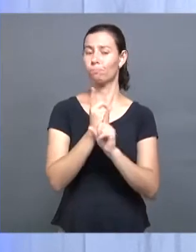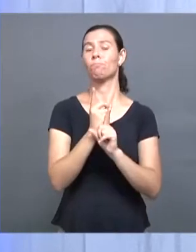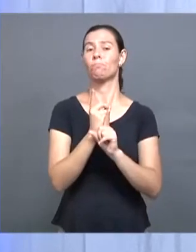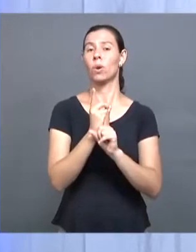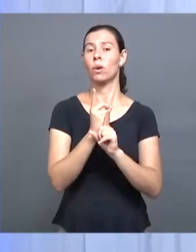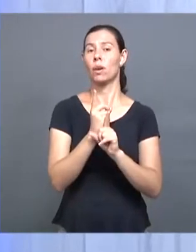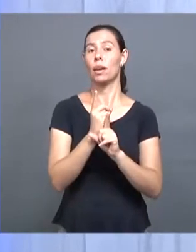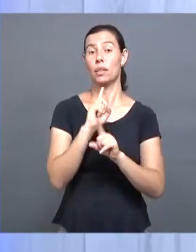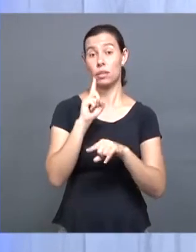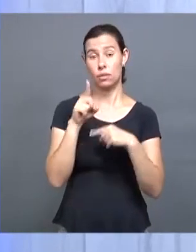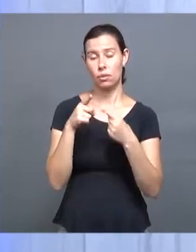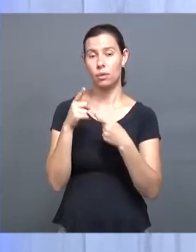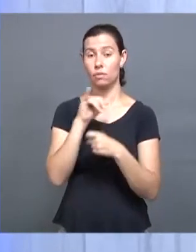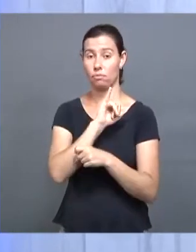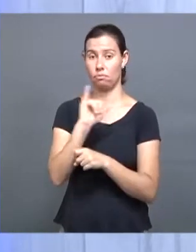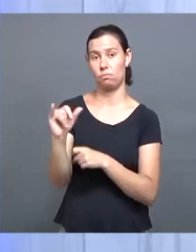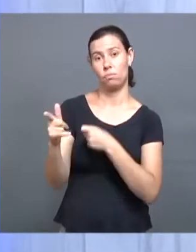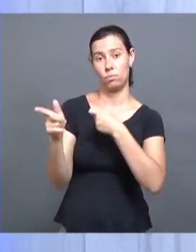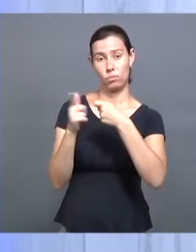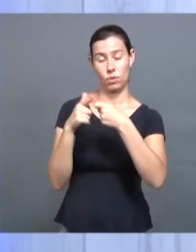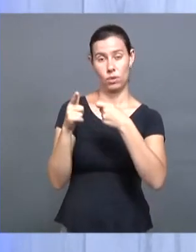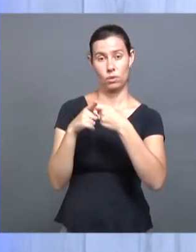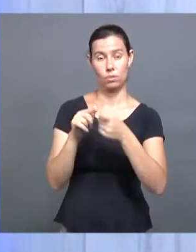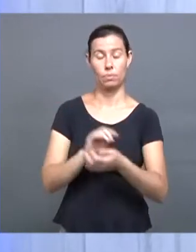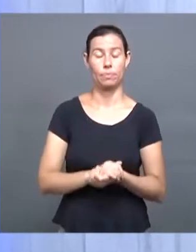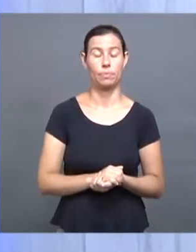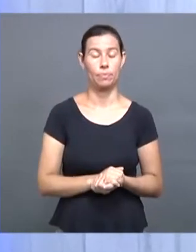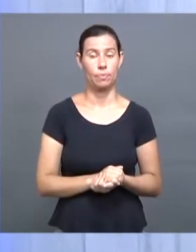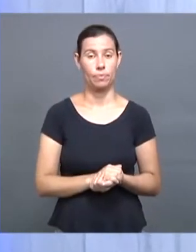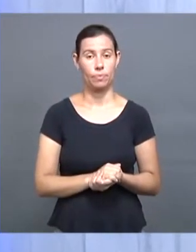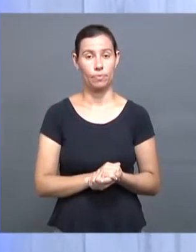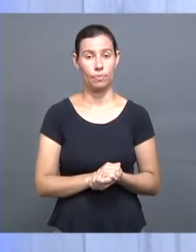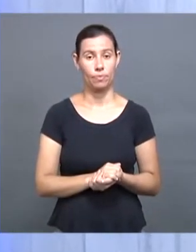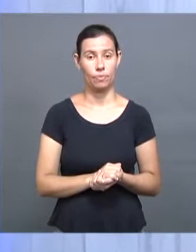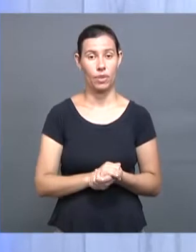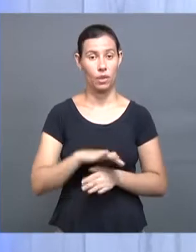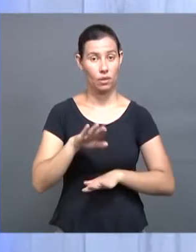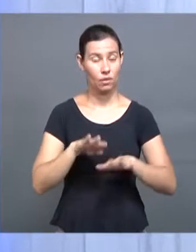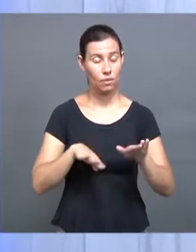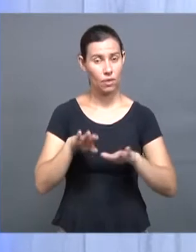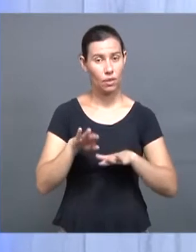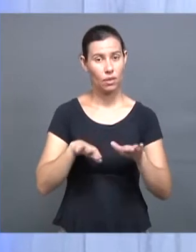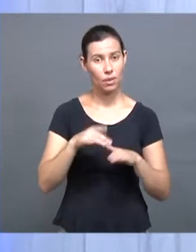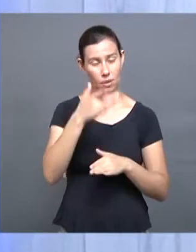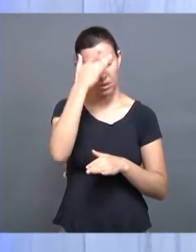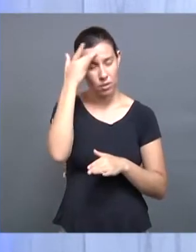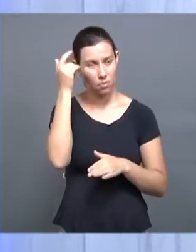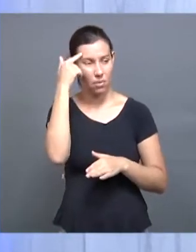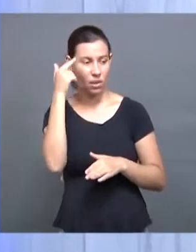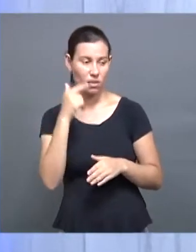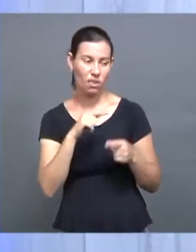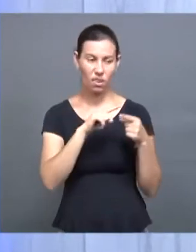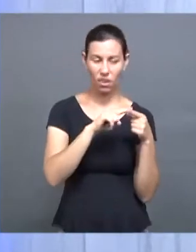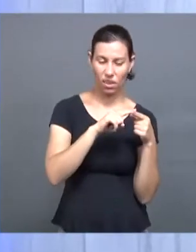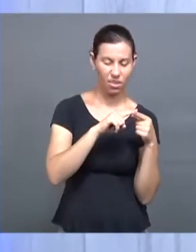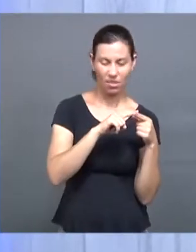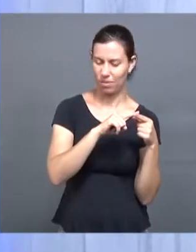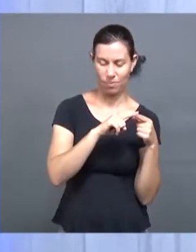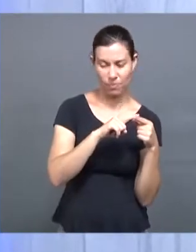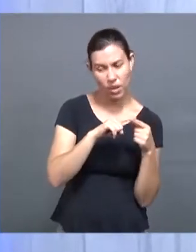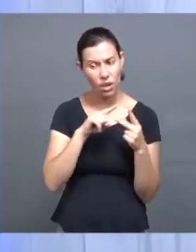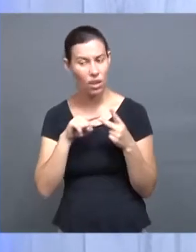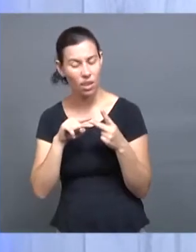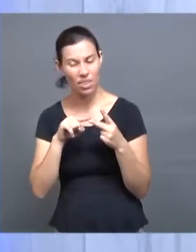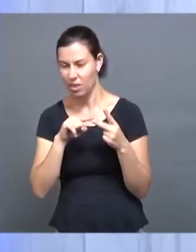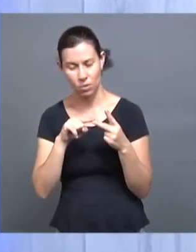gente durante a investigação. Porque tem uma certa neurose e às vezes fica, será que é isso? E tira um alimento,